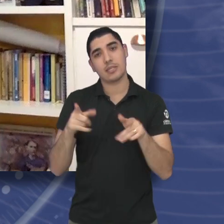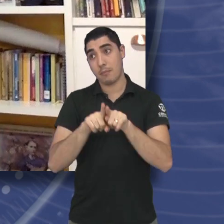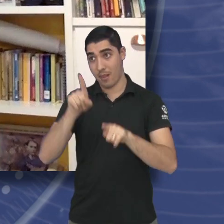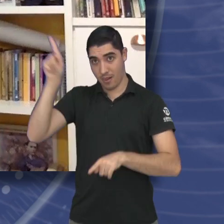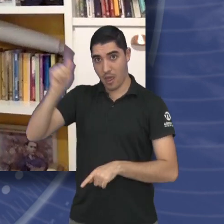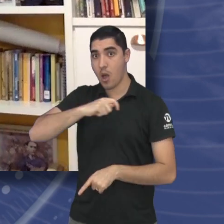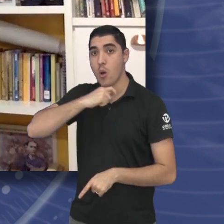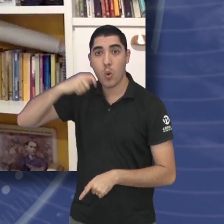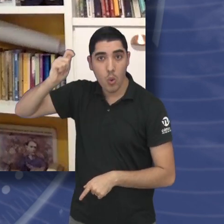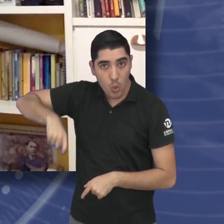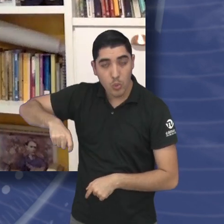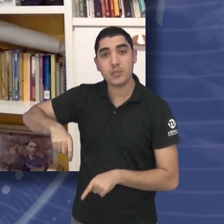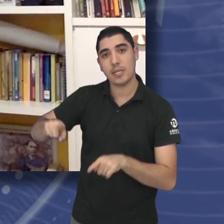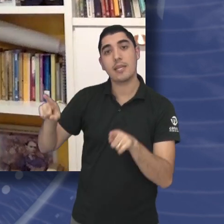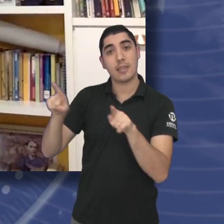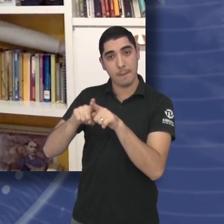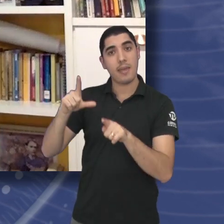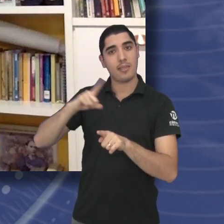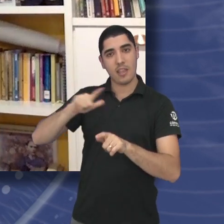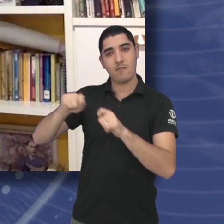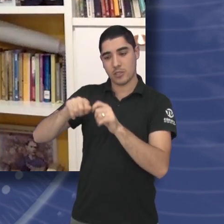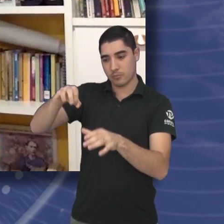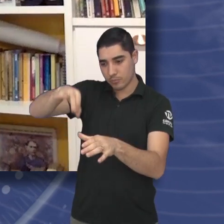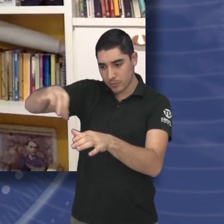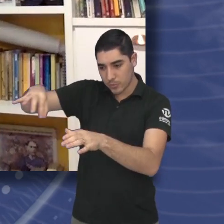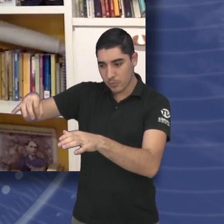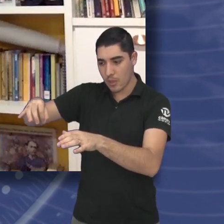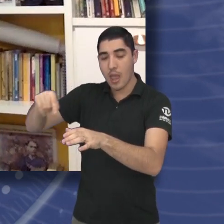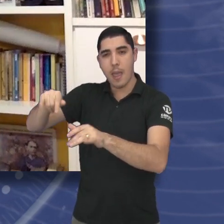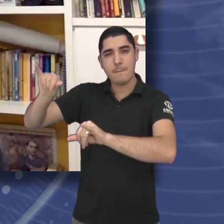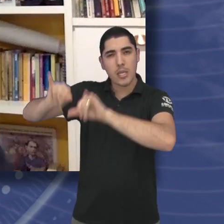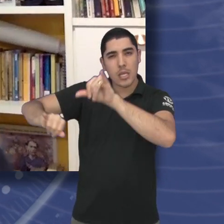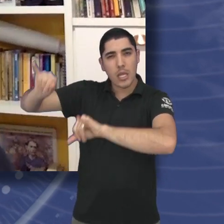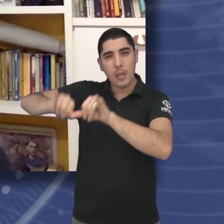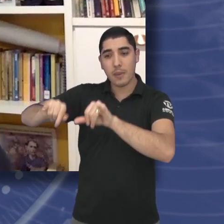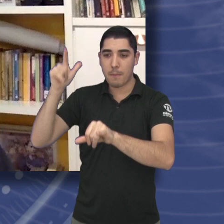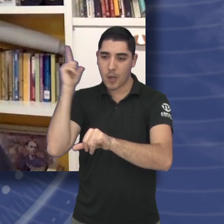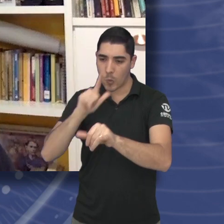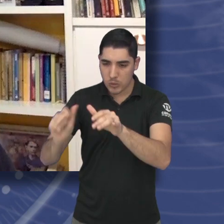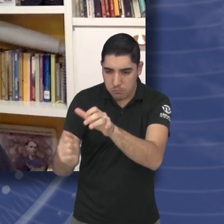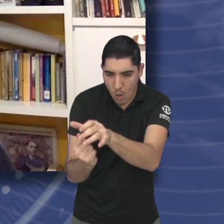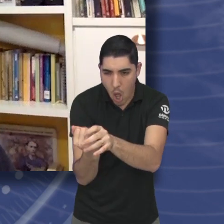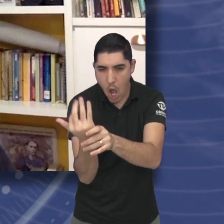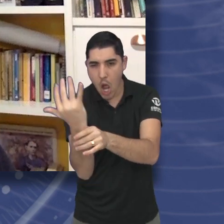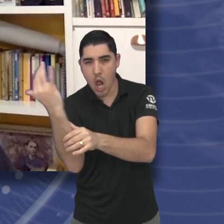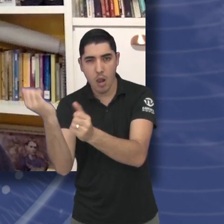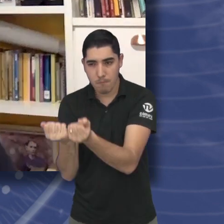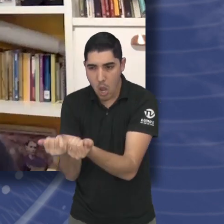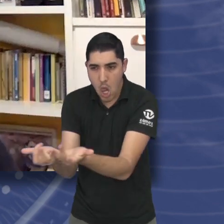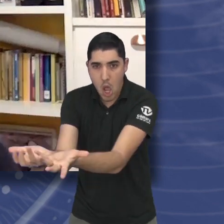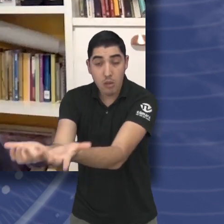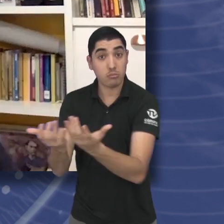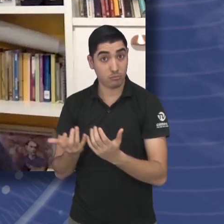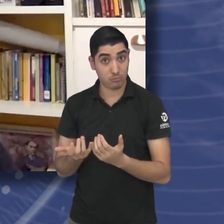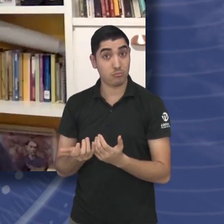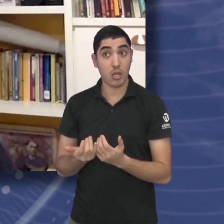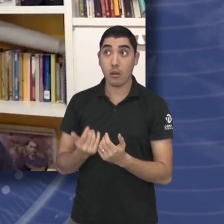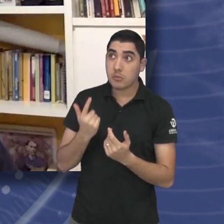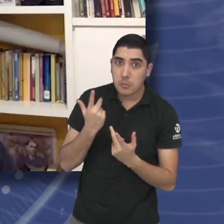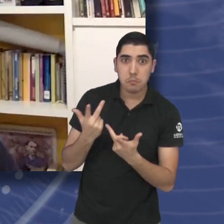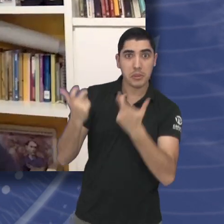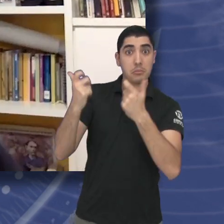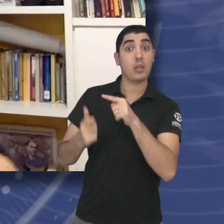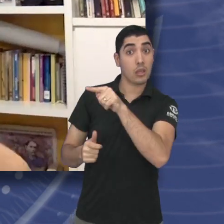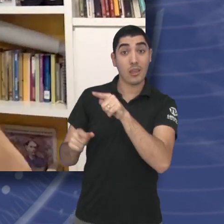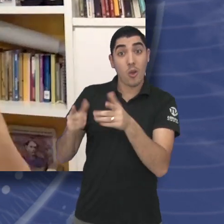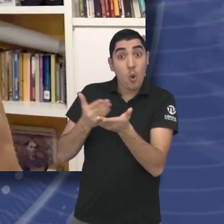Rússia, a produção de fertilizantes, que impacta, evidentemente, a agricultura como um todo. E a subida de